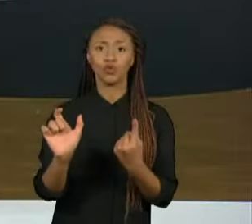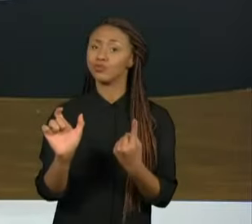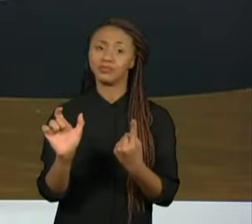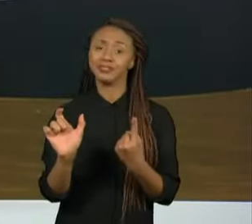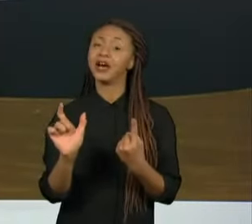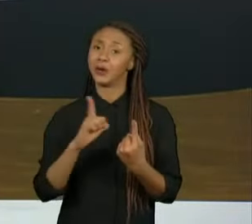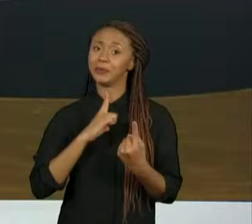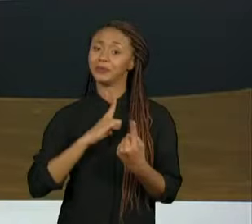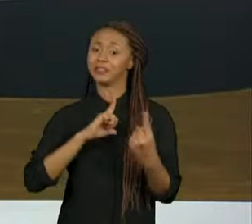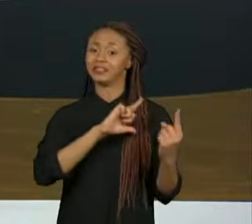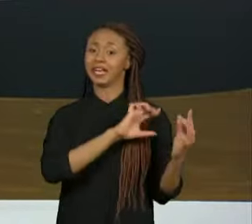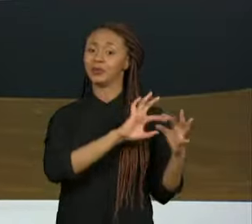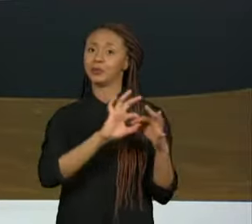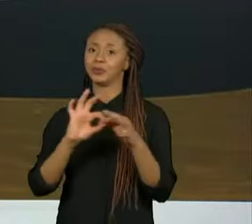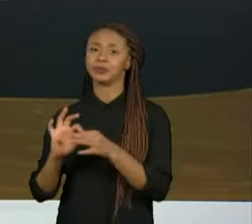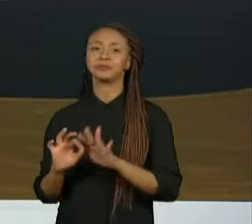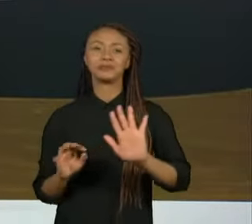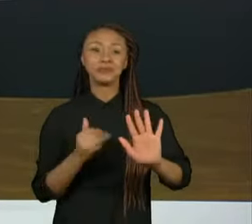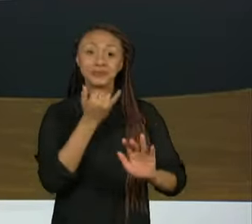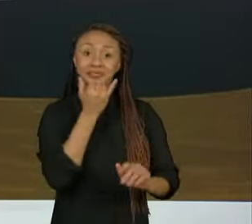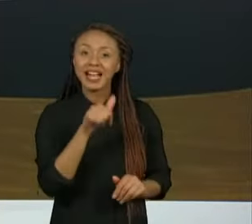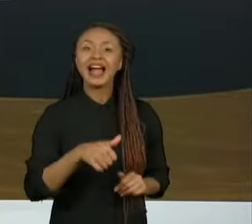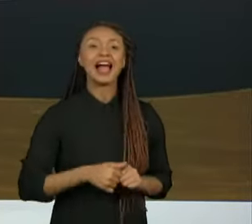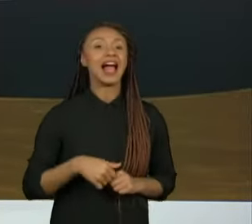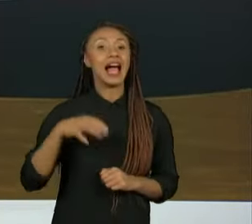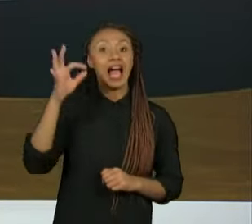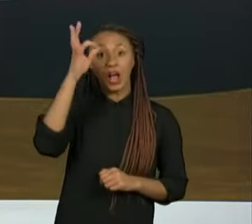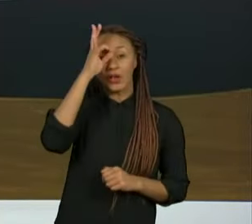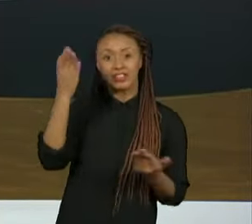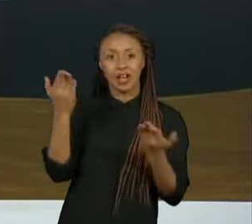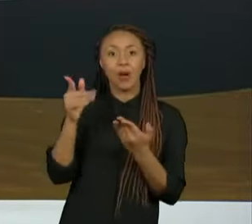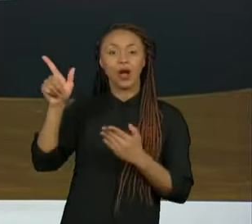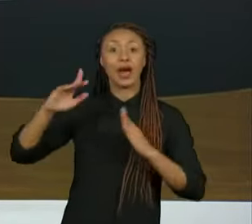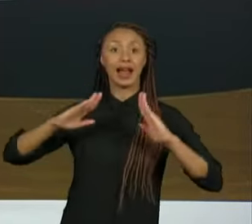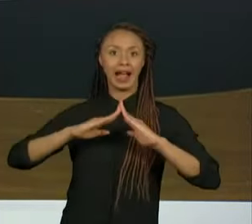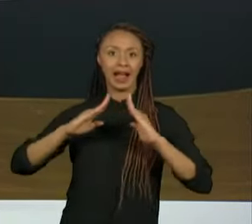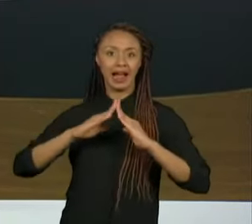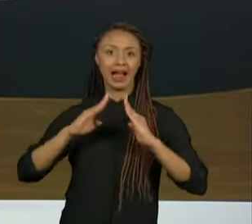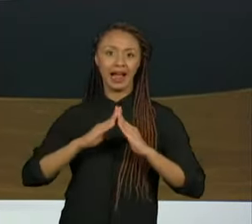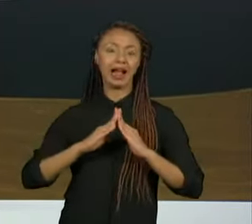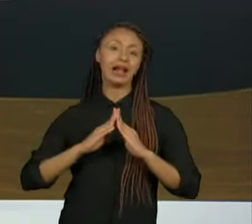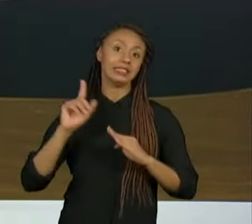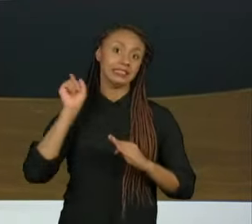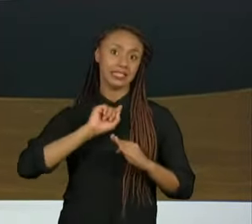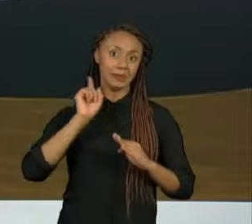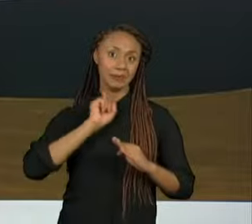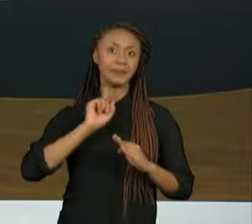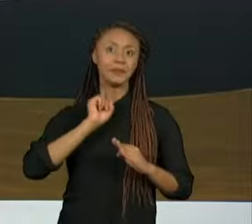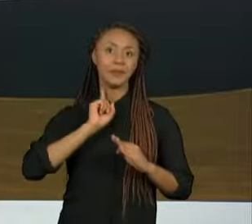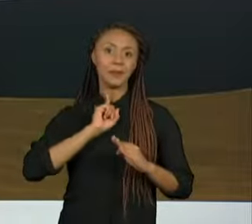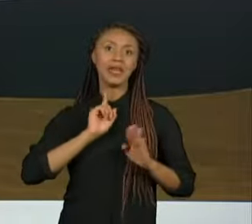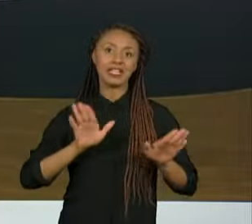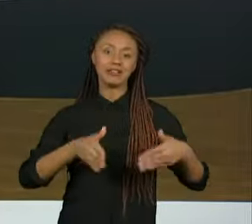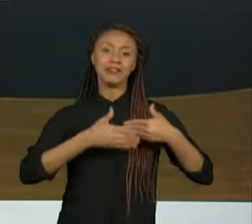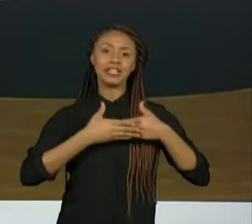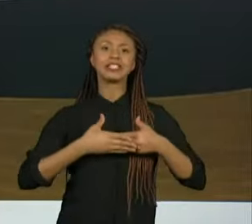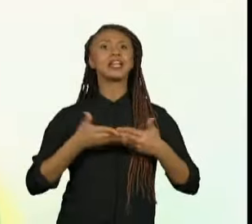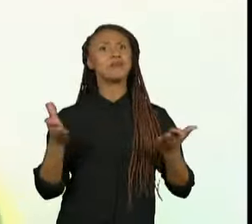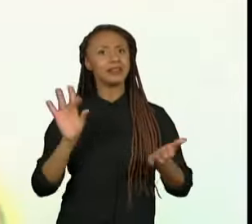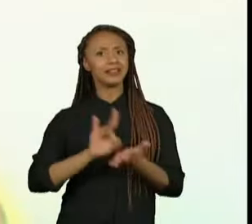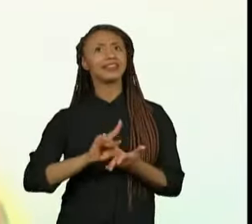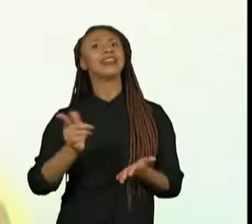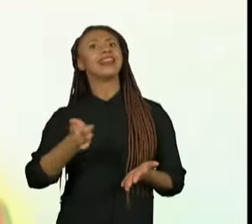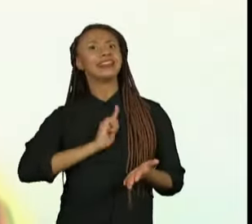A Conceição está falando conosco direto da casa dela em Minas, onde ela está quarentenada, e a gente está ouvindo o galo cantar, literalmente,